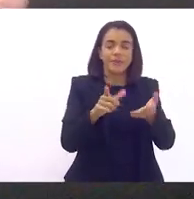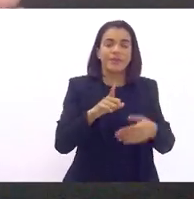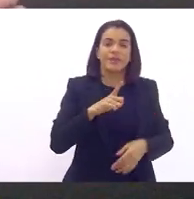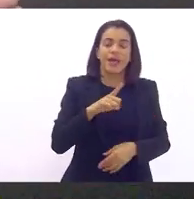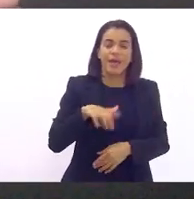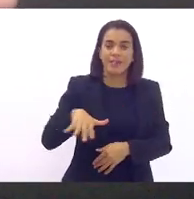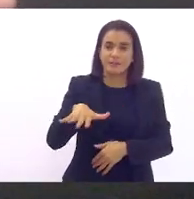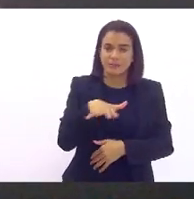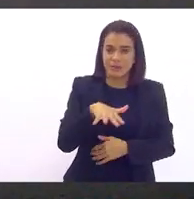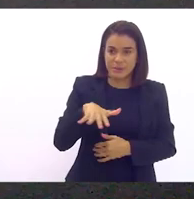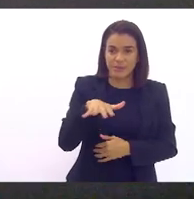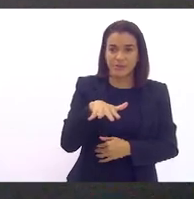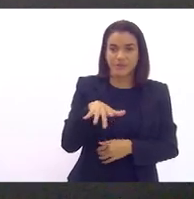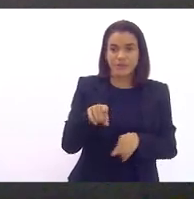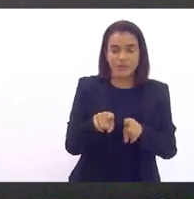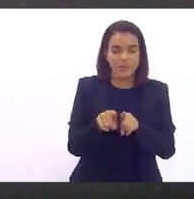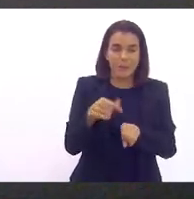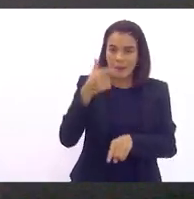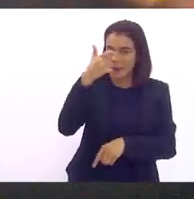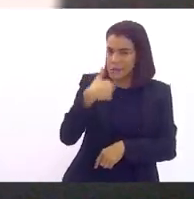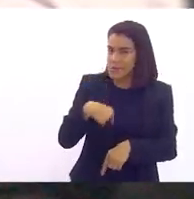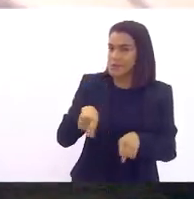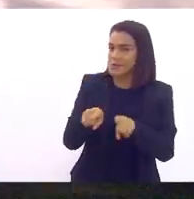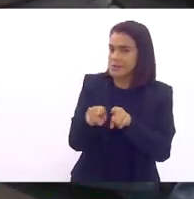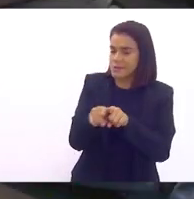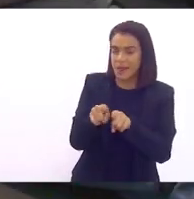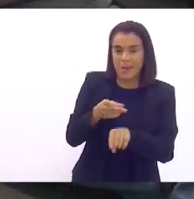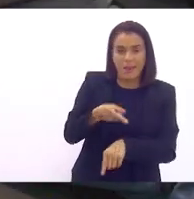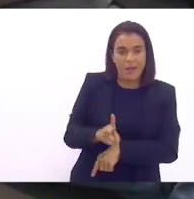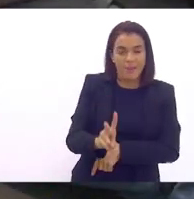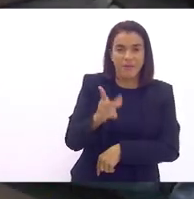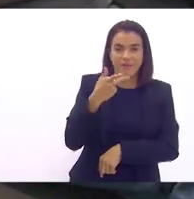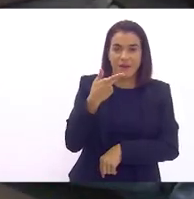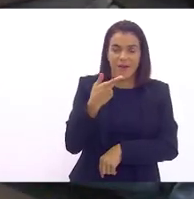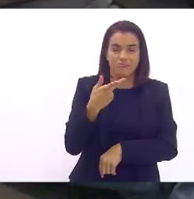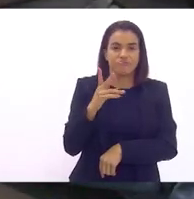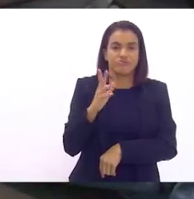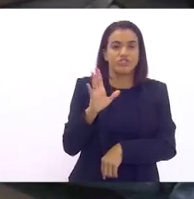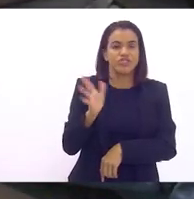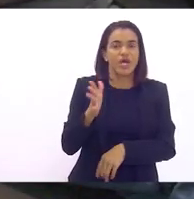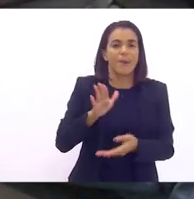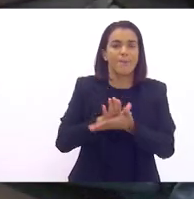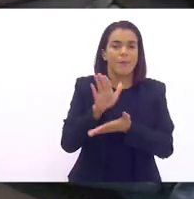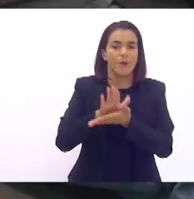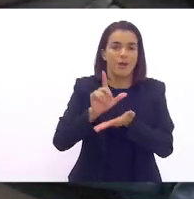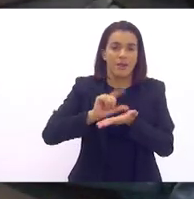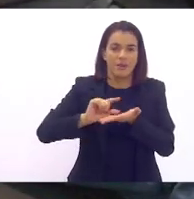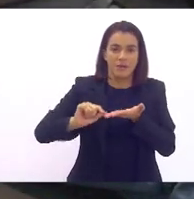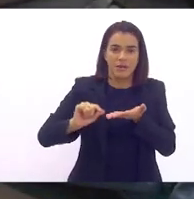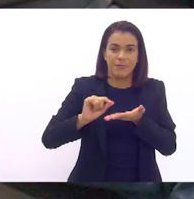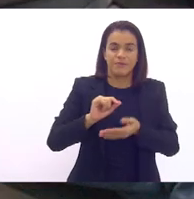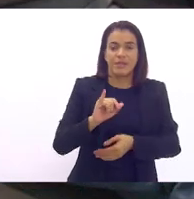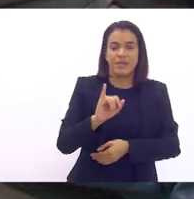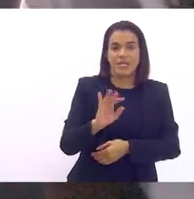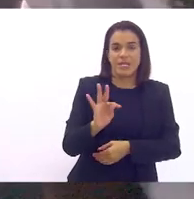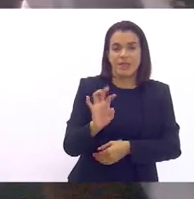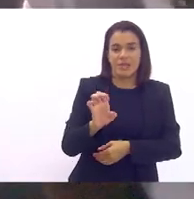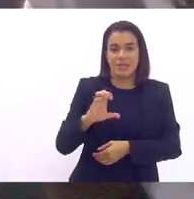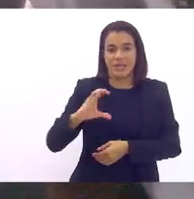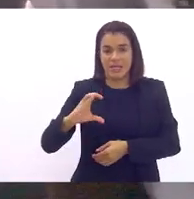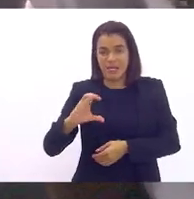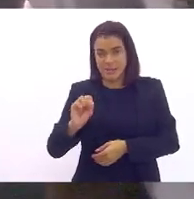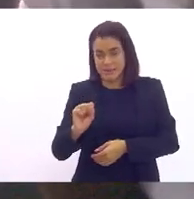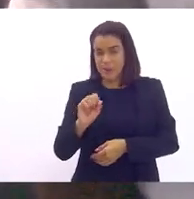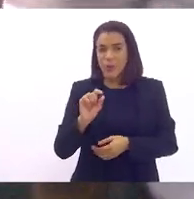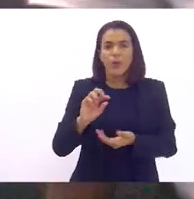o Mauro Mário falou aqui que eu sempre falo também eu tenho artigos publicados que são as etex as encomendas tecnológicas O